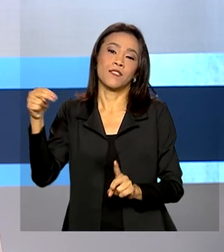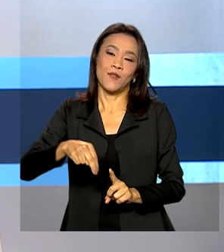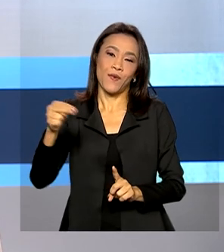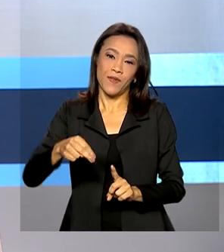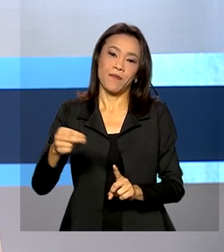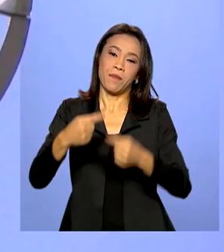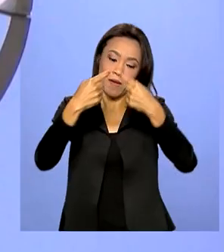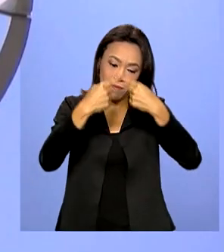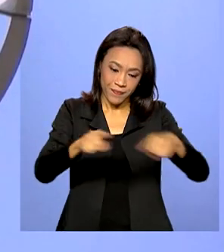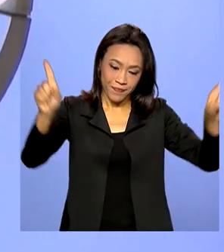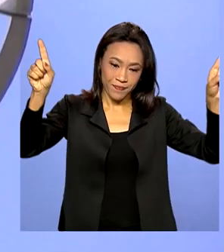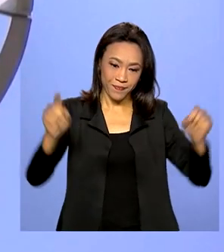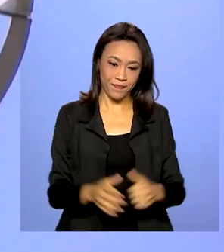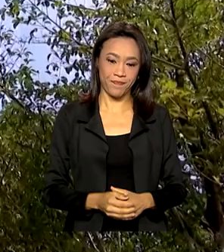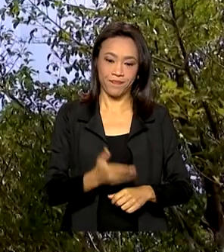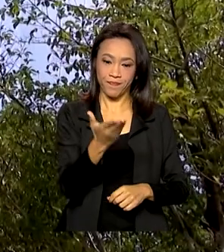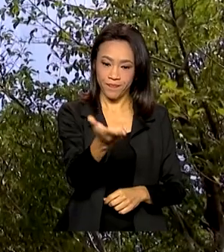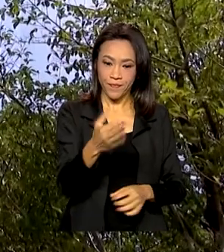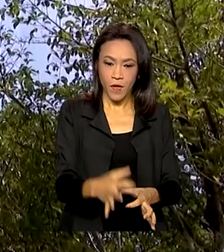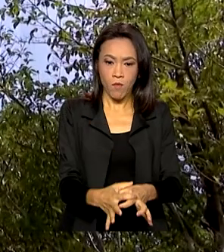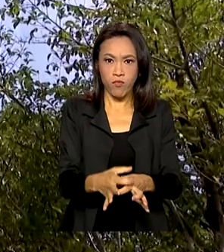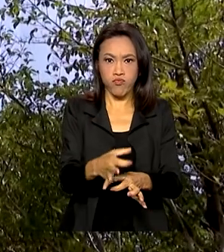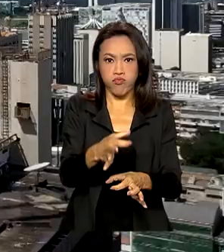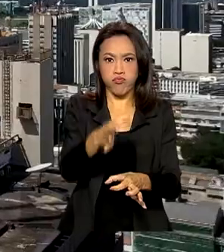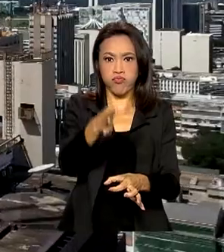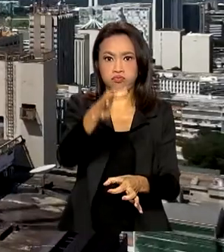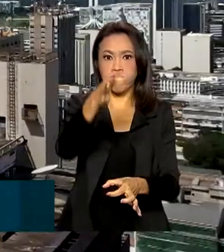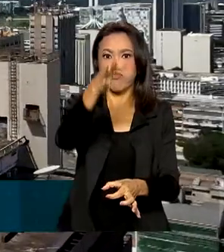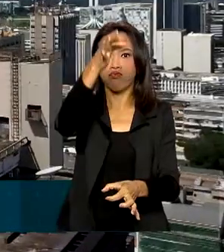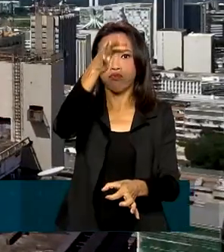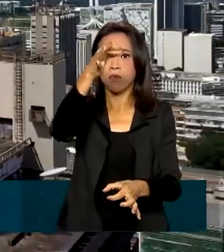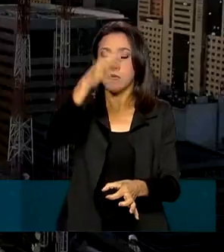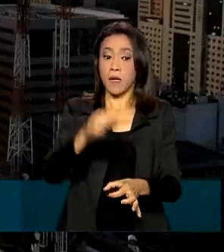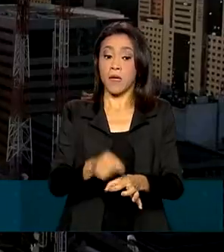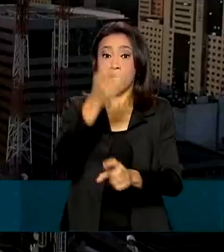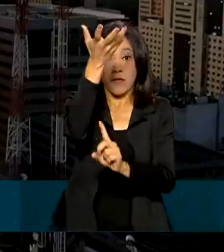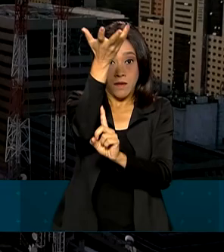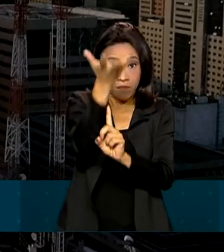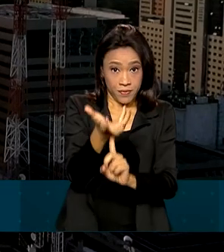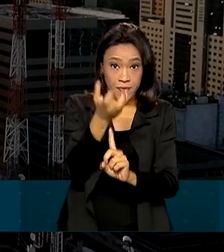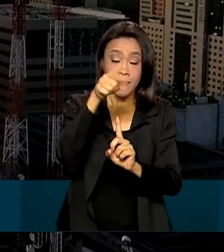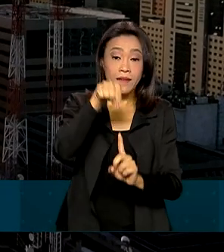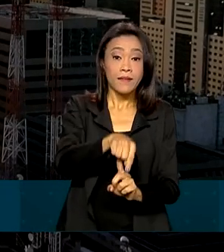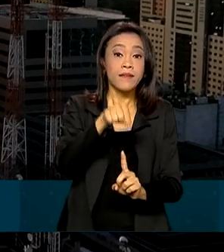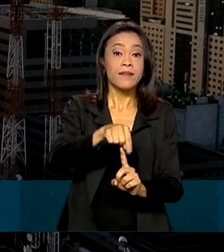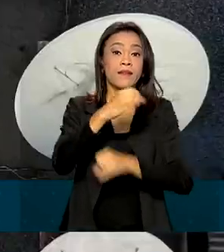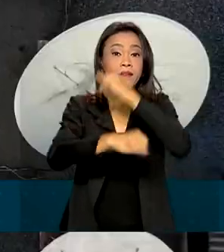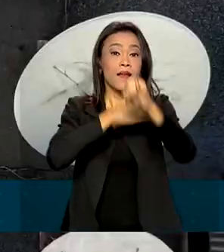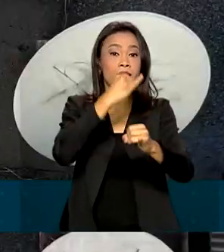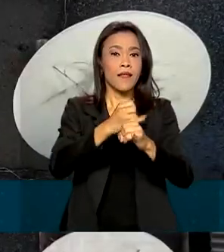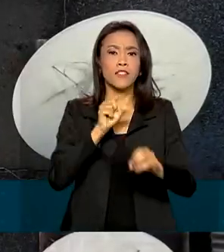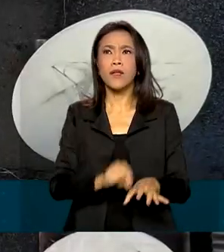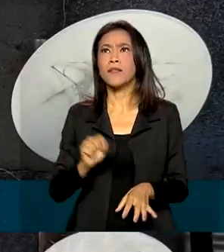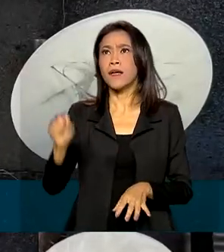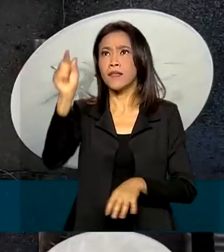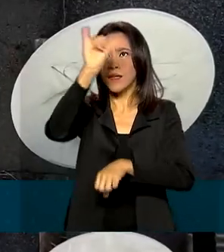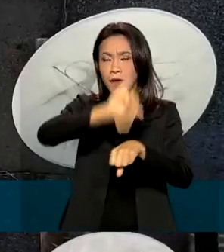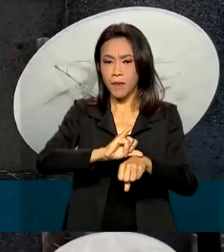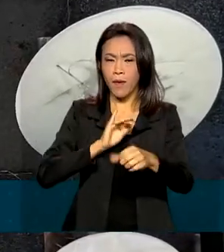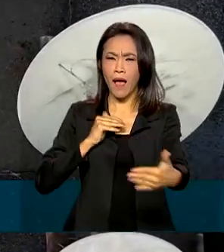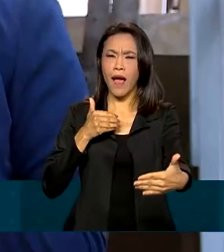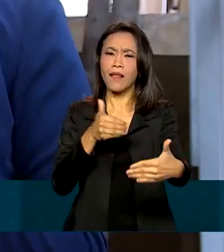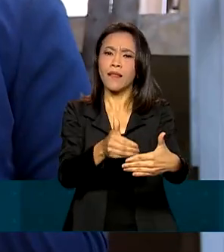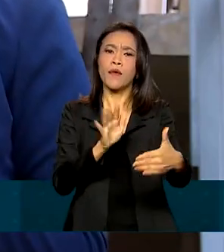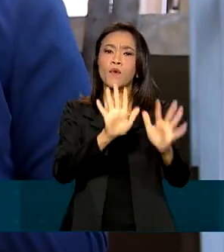norte a implantação do sinal em todas as regiões brasileiras deve ser realizada até o final de